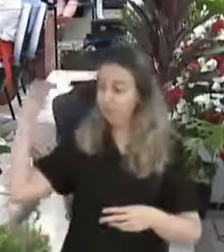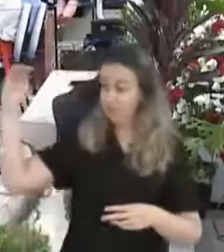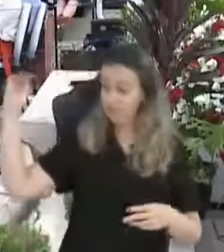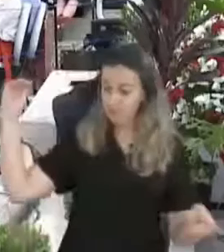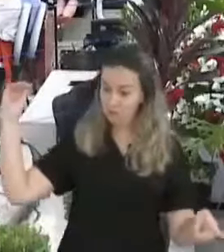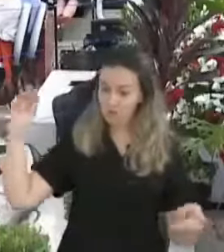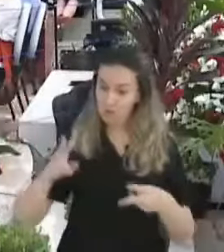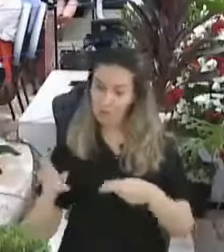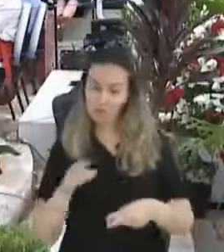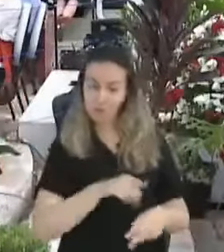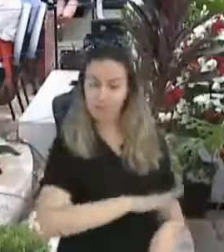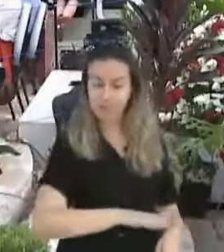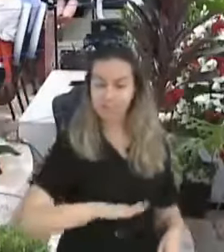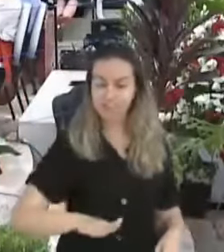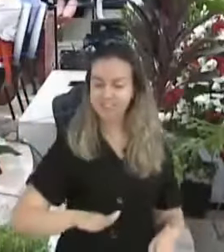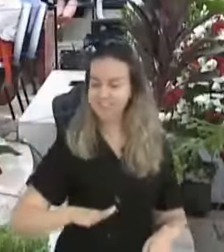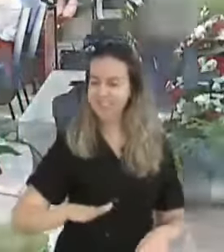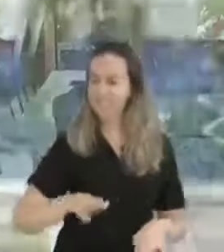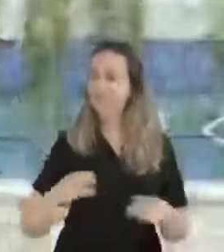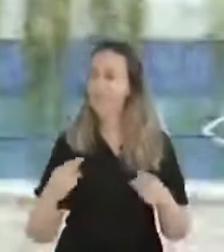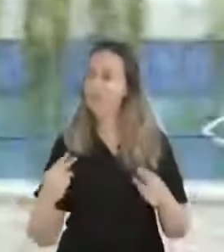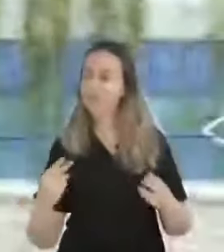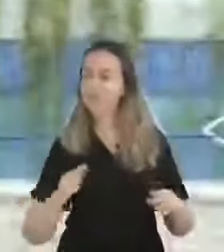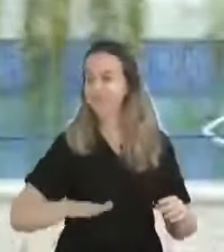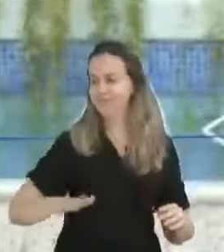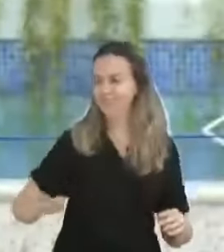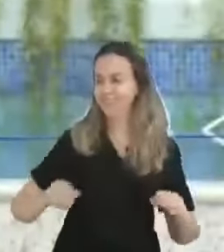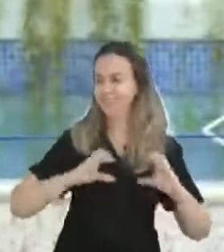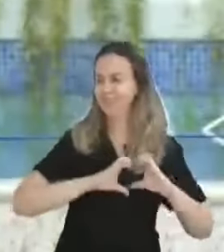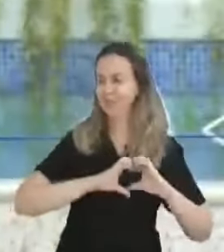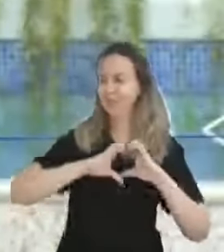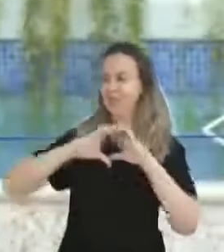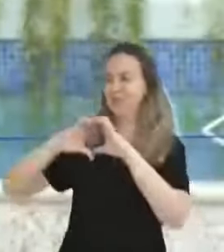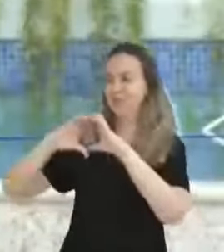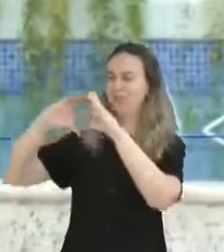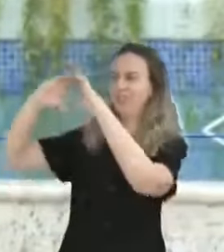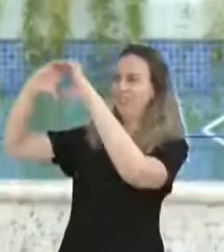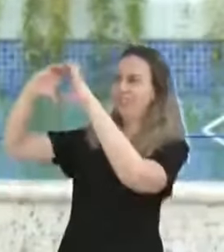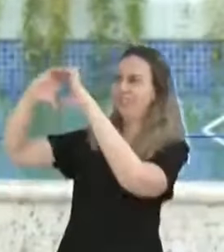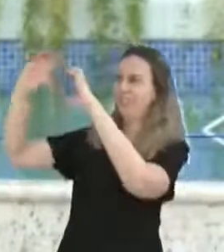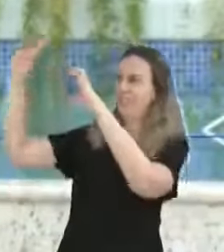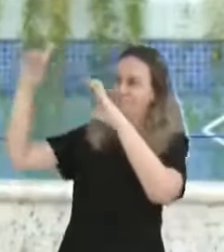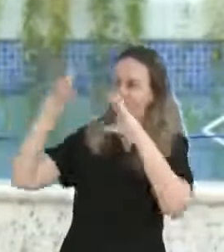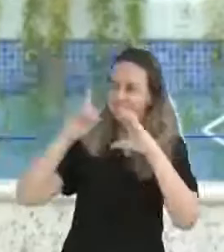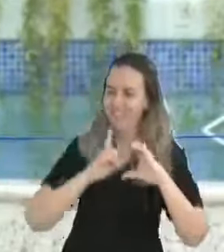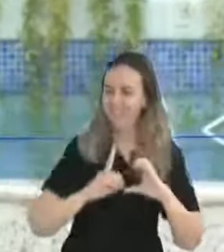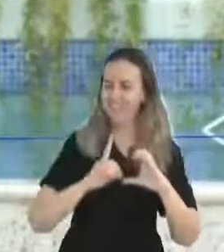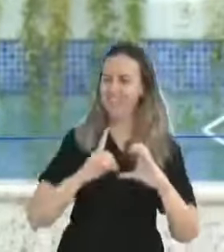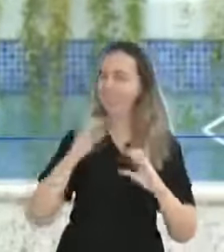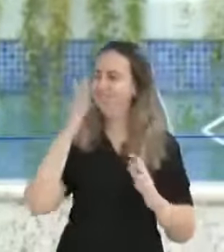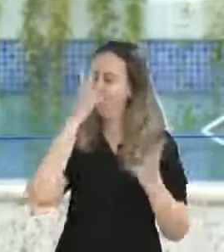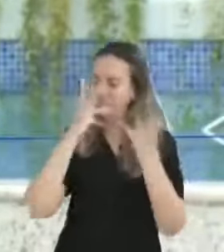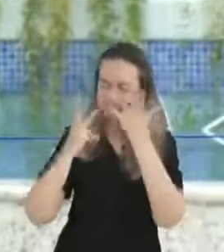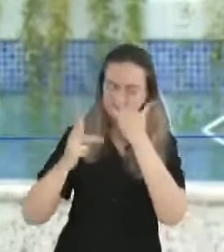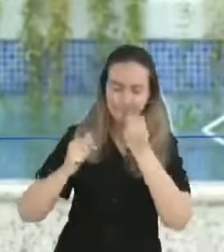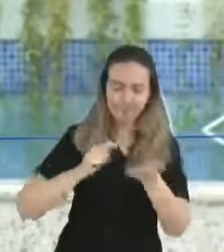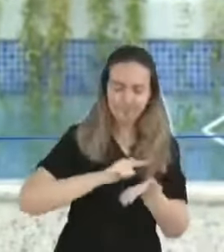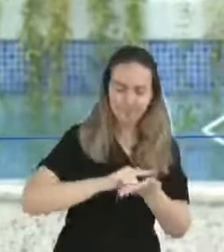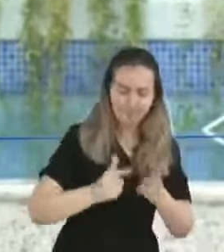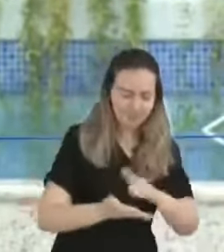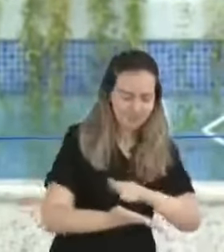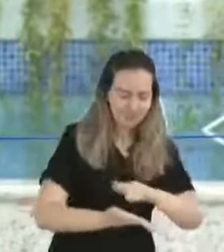algum herdareis o reino dos céus. Está escrito lá em Lucas